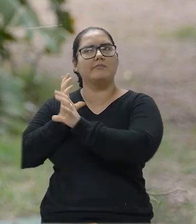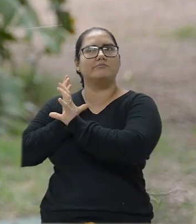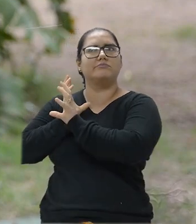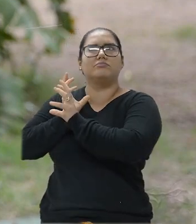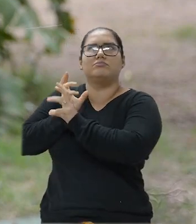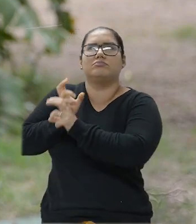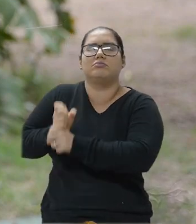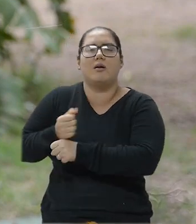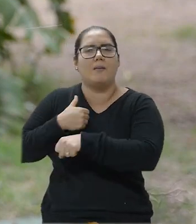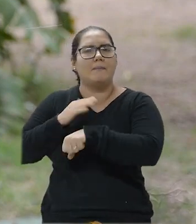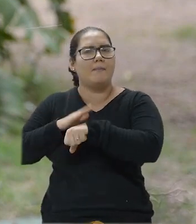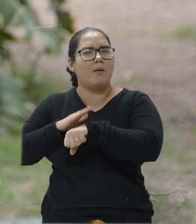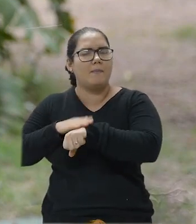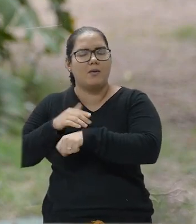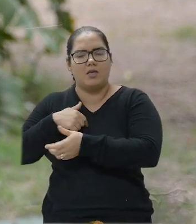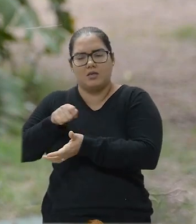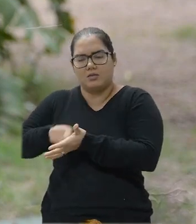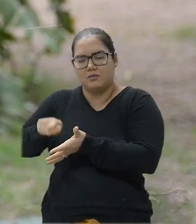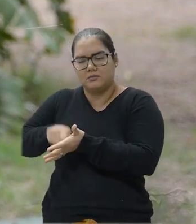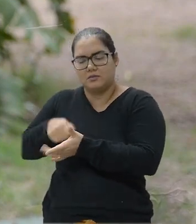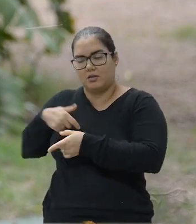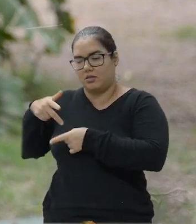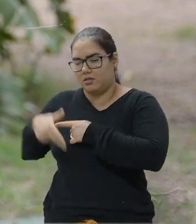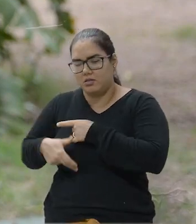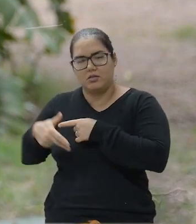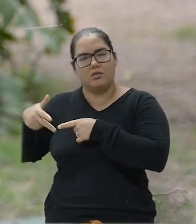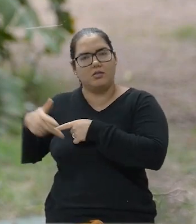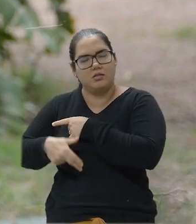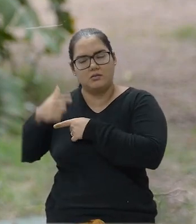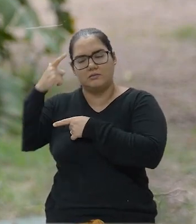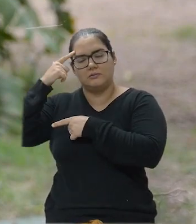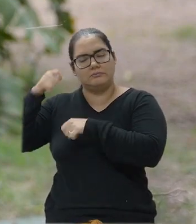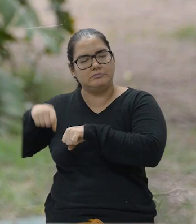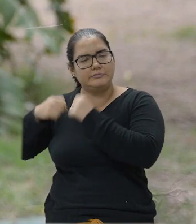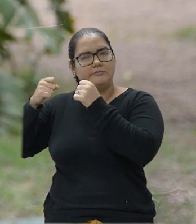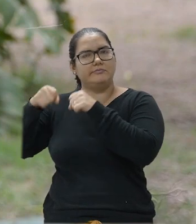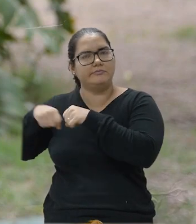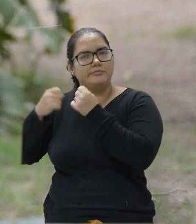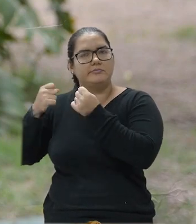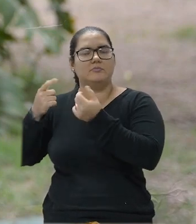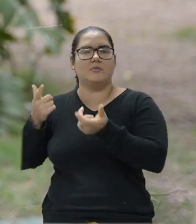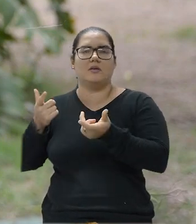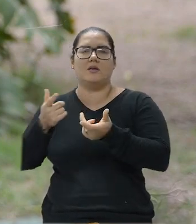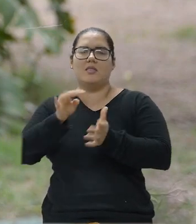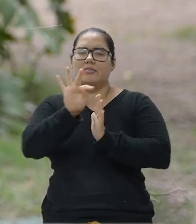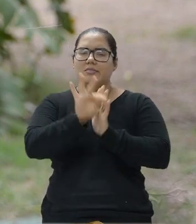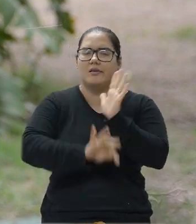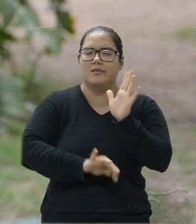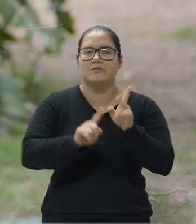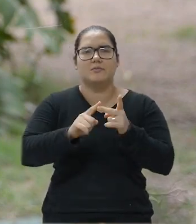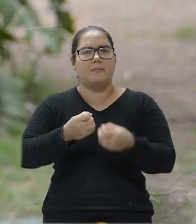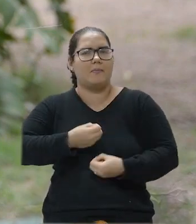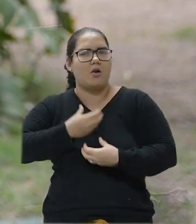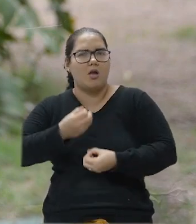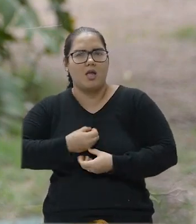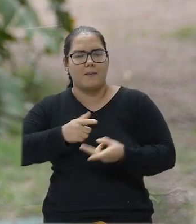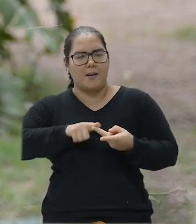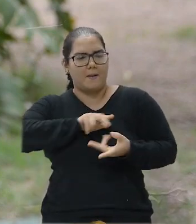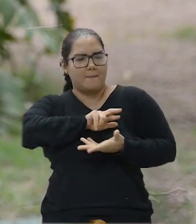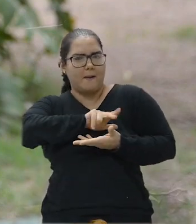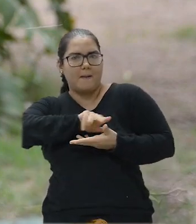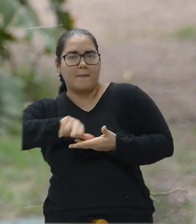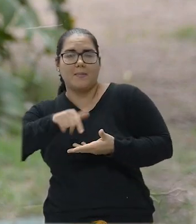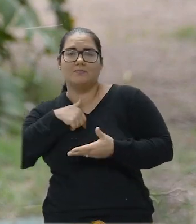uma coleção de momentos de escritas inacabados. Textos, poemas e mais um